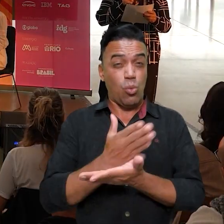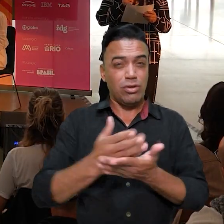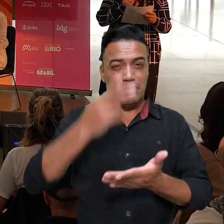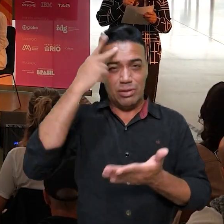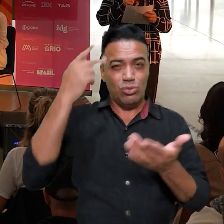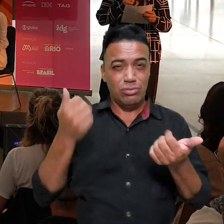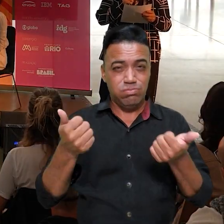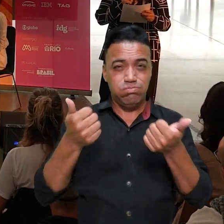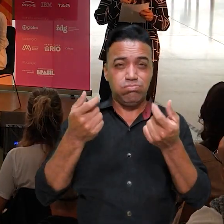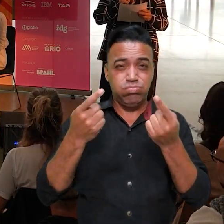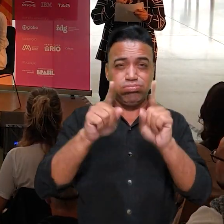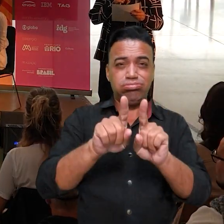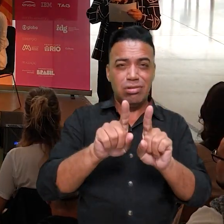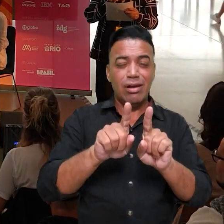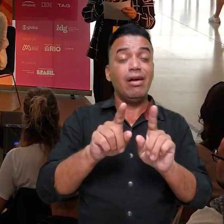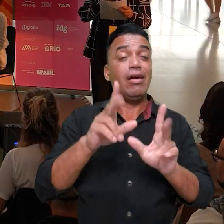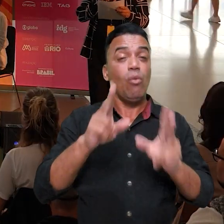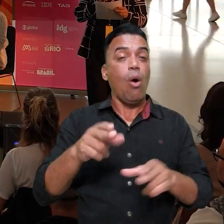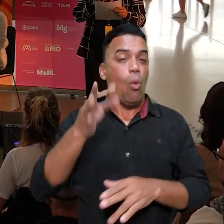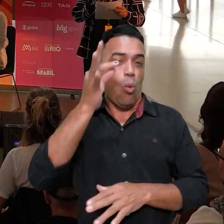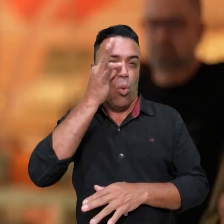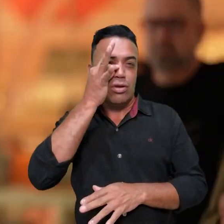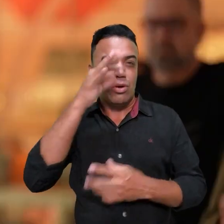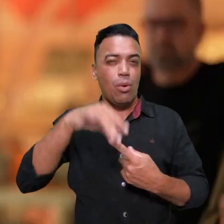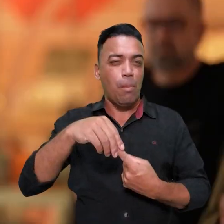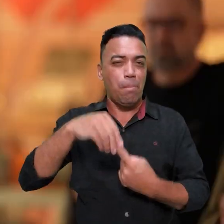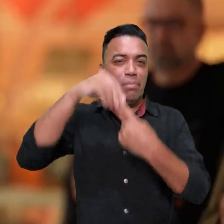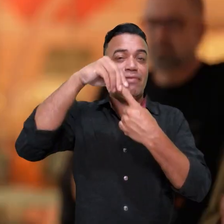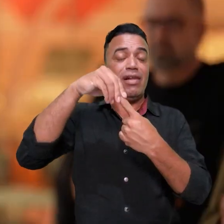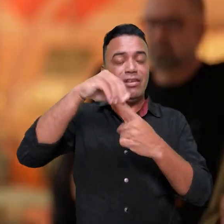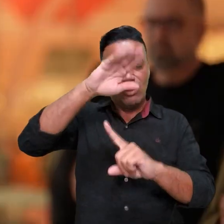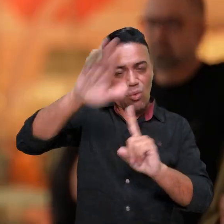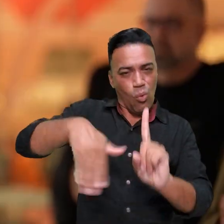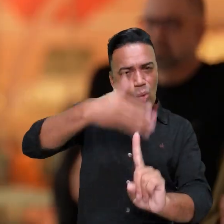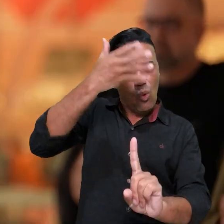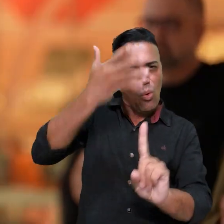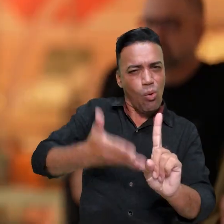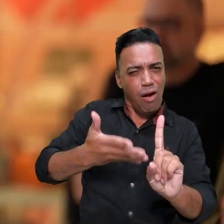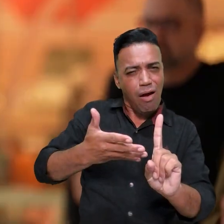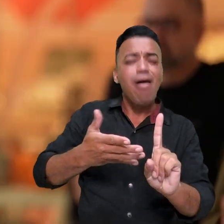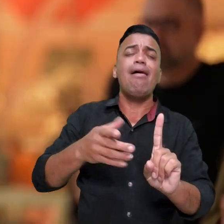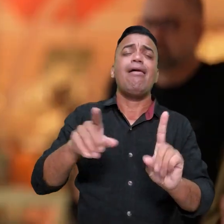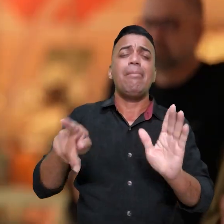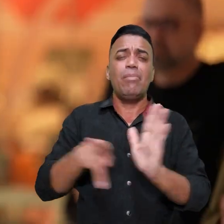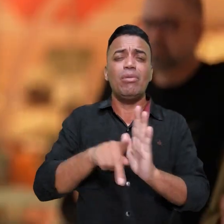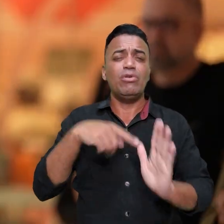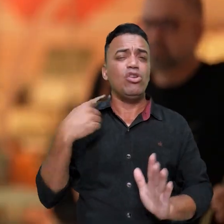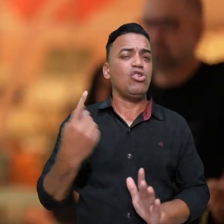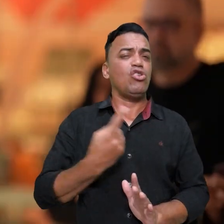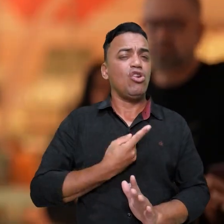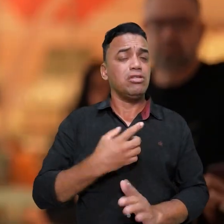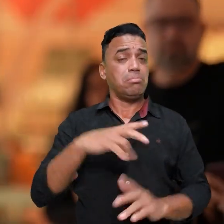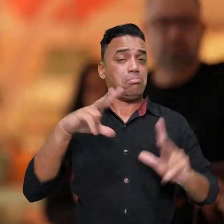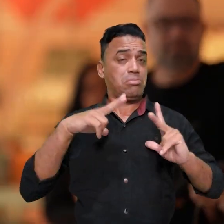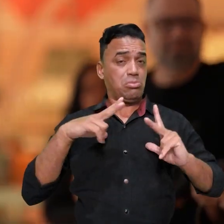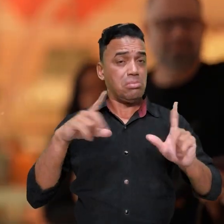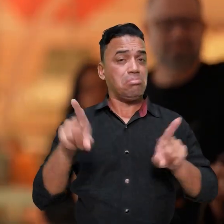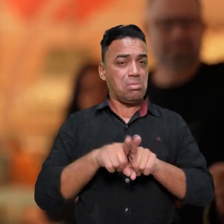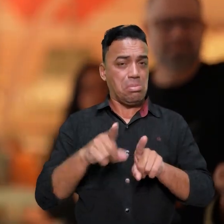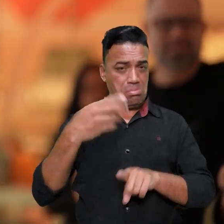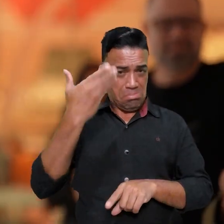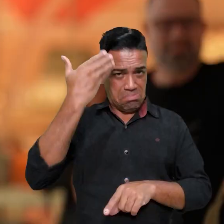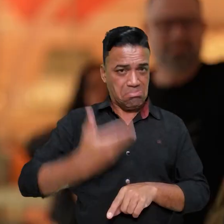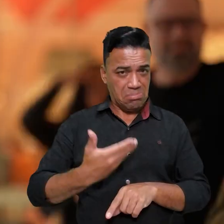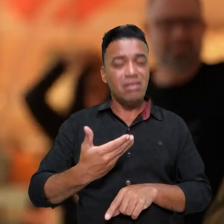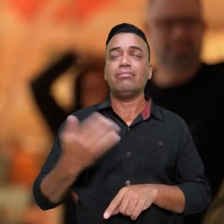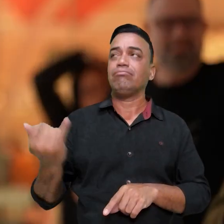como Conceição, é um privilégio sem tamanho. E honrá-la aqui e agora é imperioso a todos, e particularmente para mim, é muito importante a